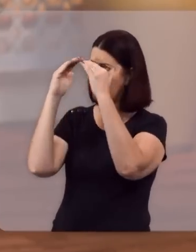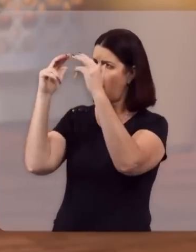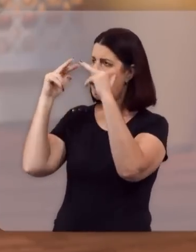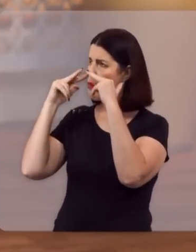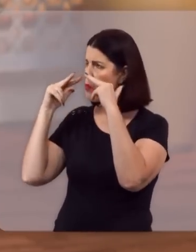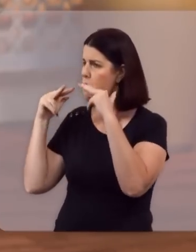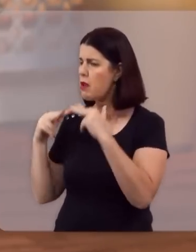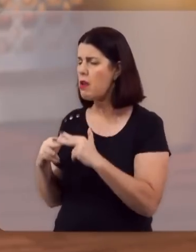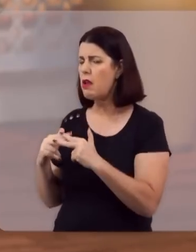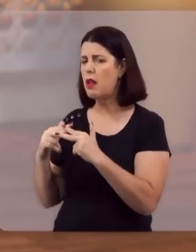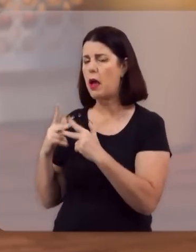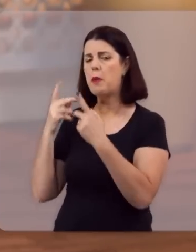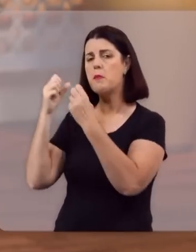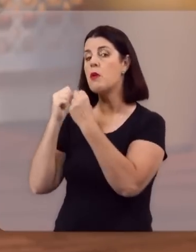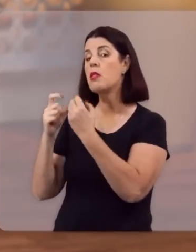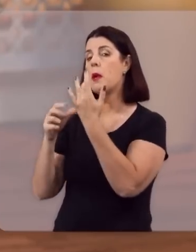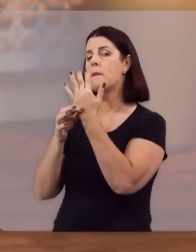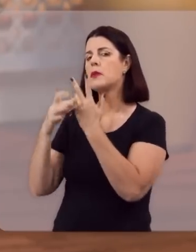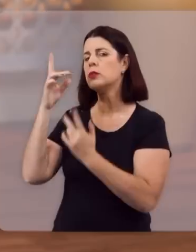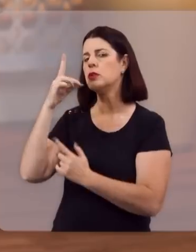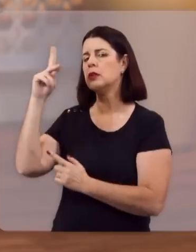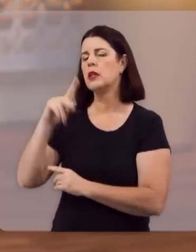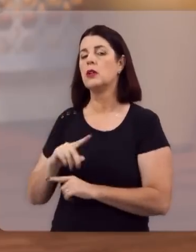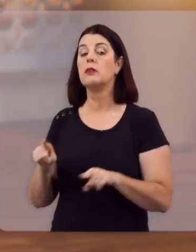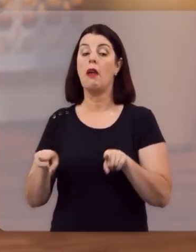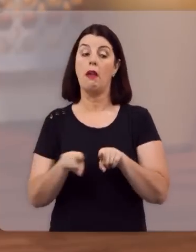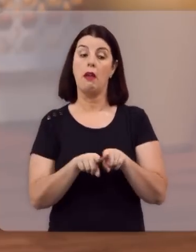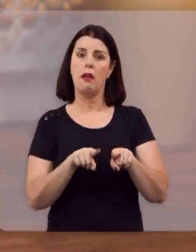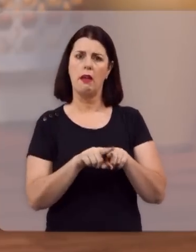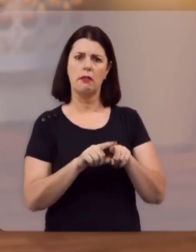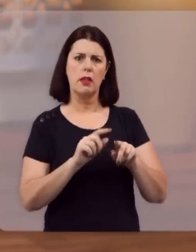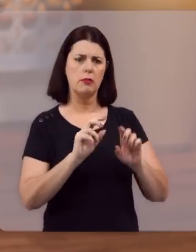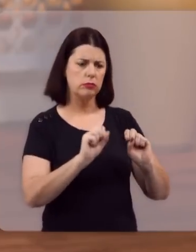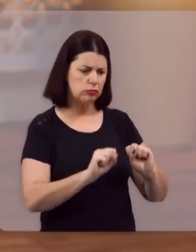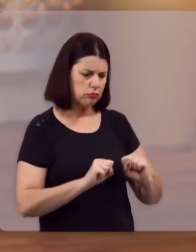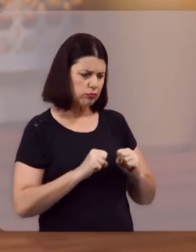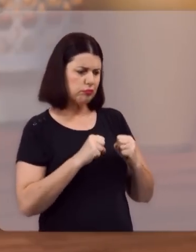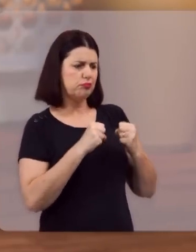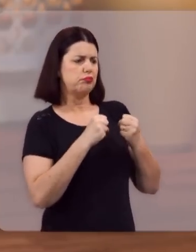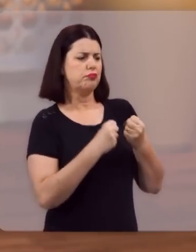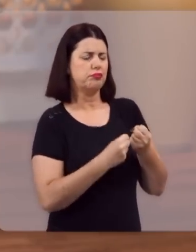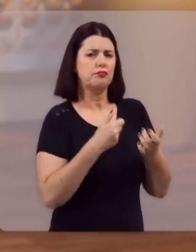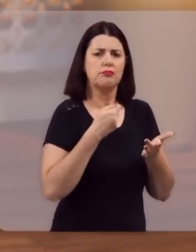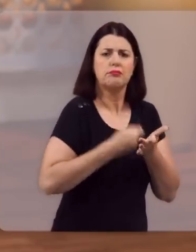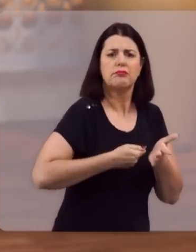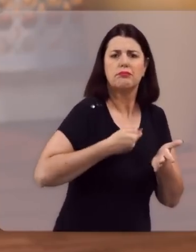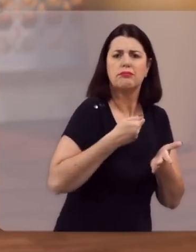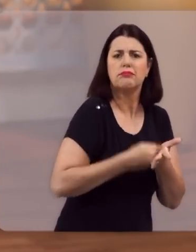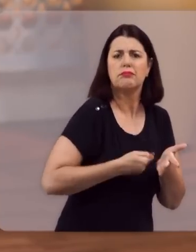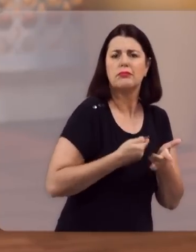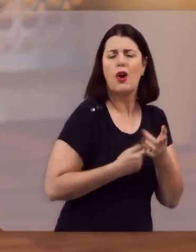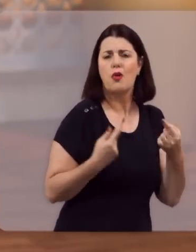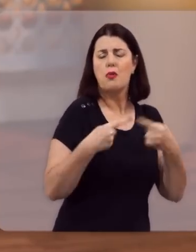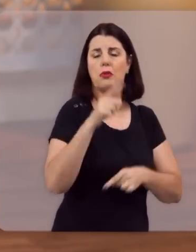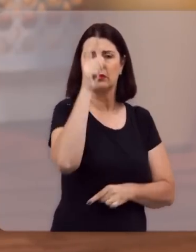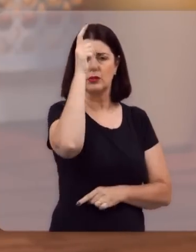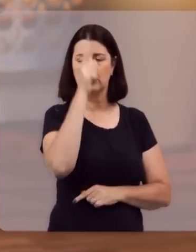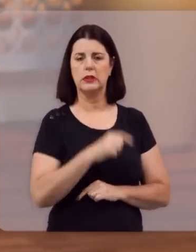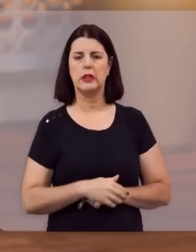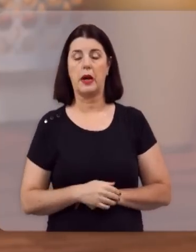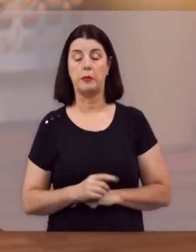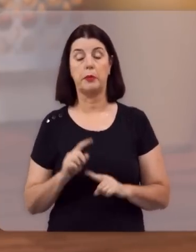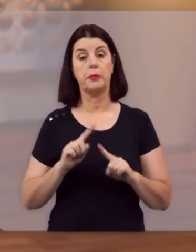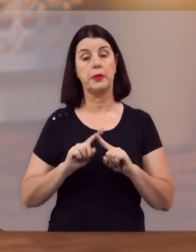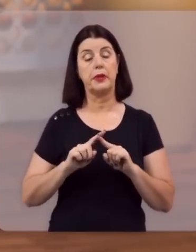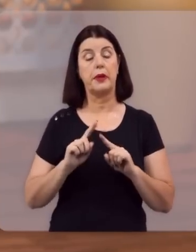submissão, humilhação à poderosa mão de Deus e, ao mesmo tempo, de resistência a toda oposição de